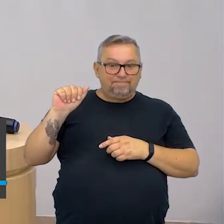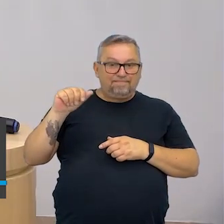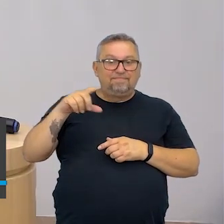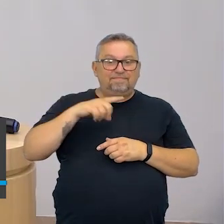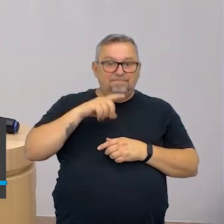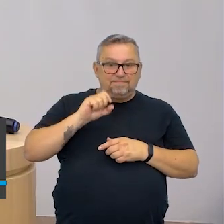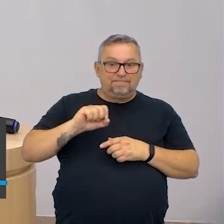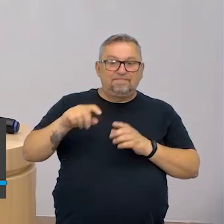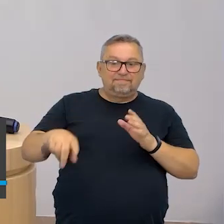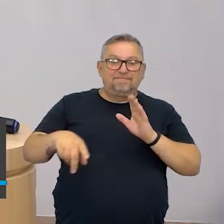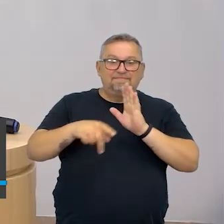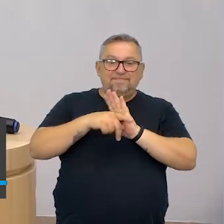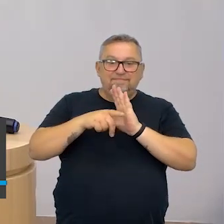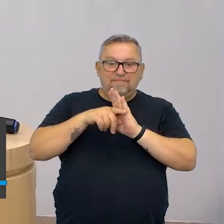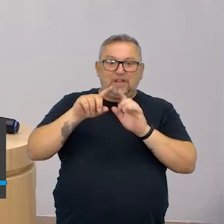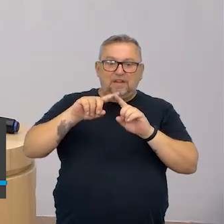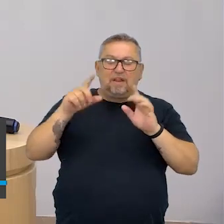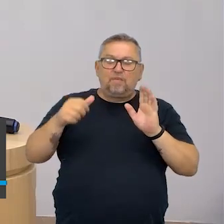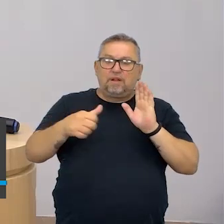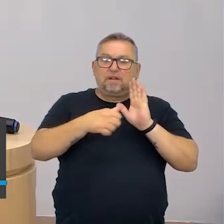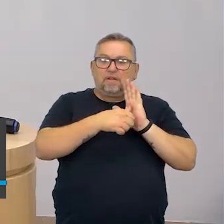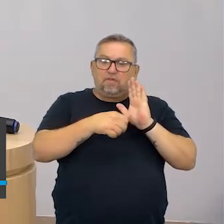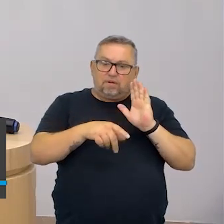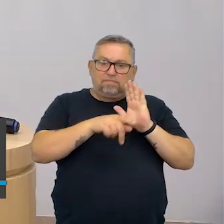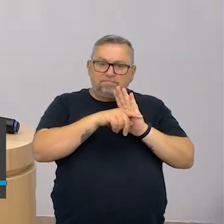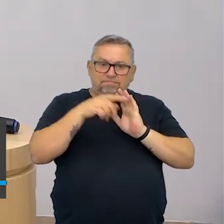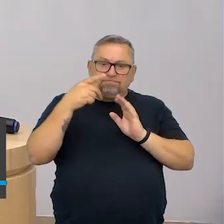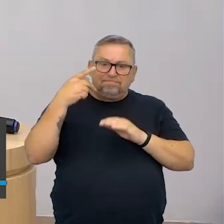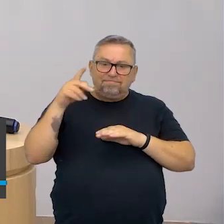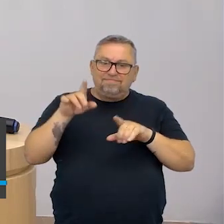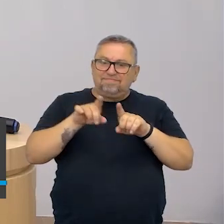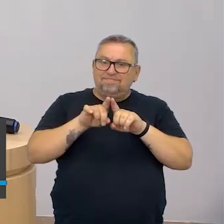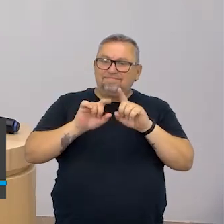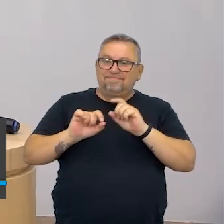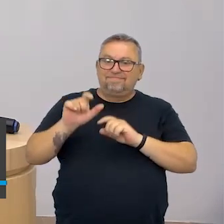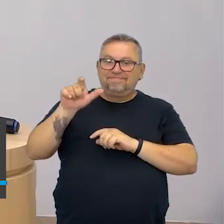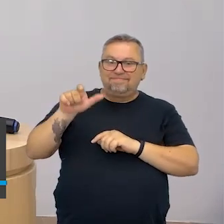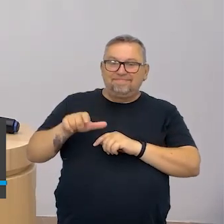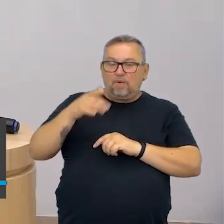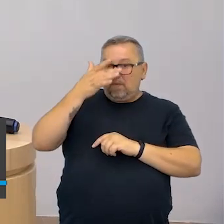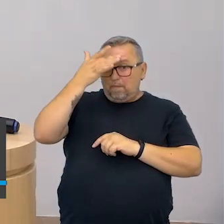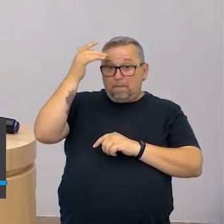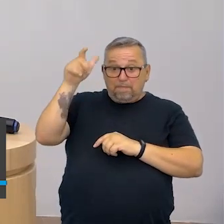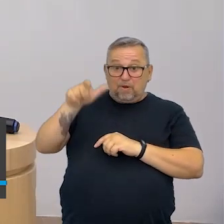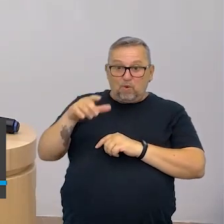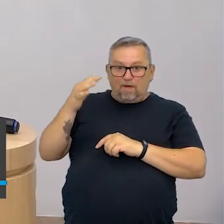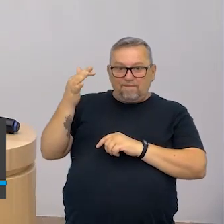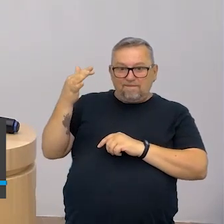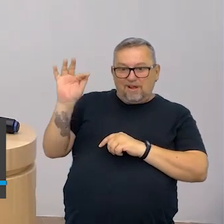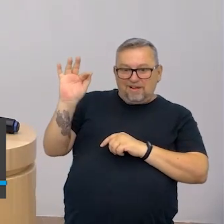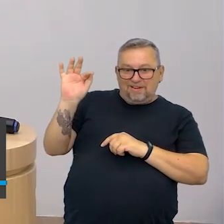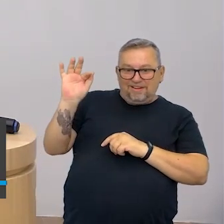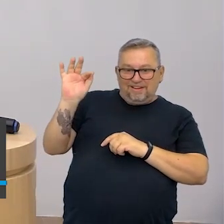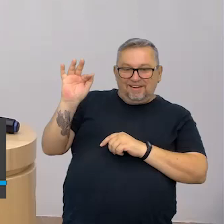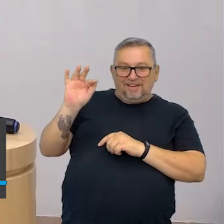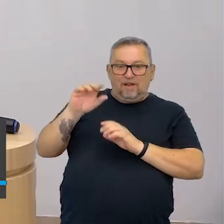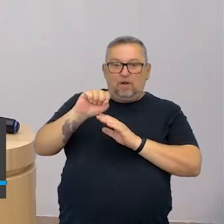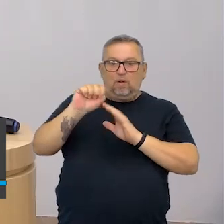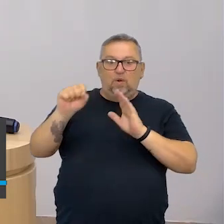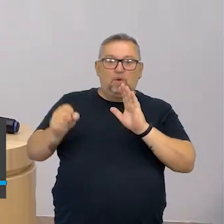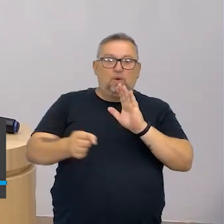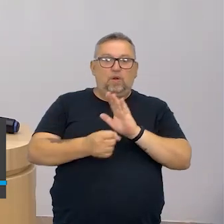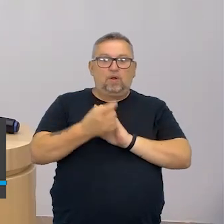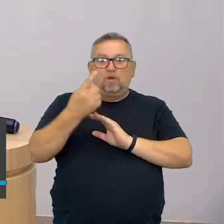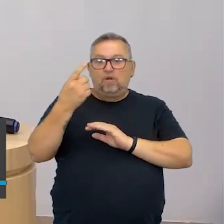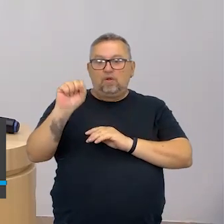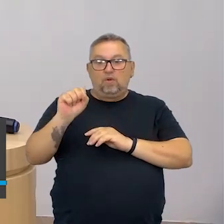uma certa questão identitária ali também, né? Então, os franceses, ainda mais no século